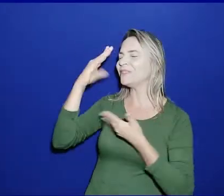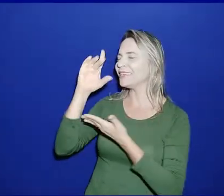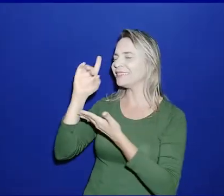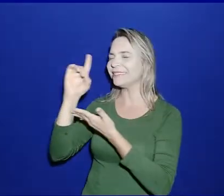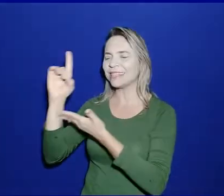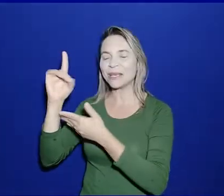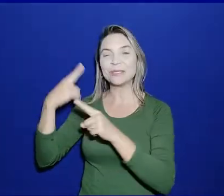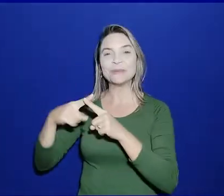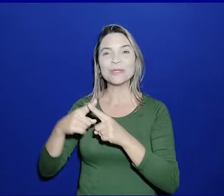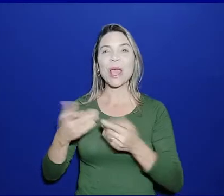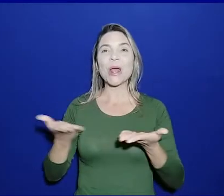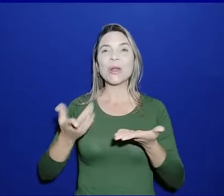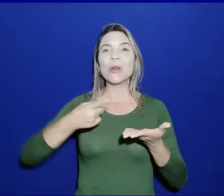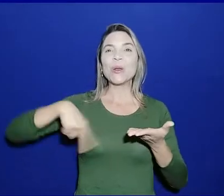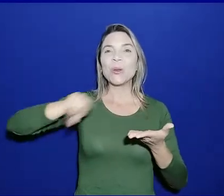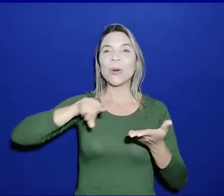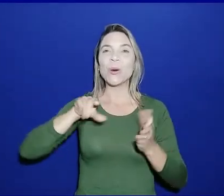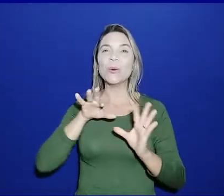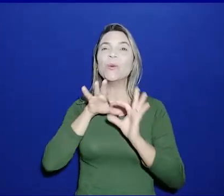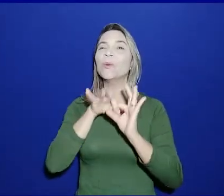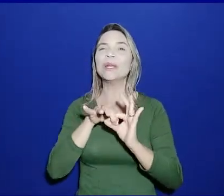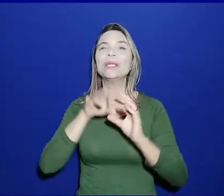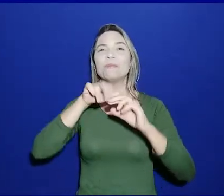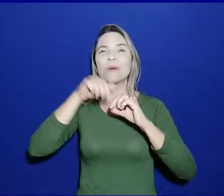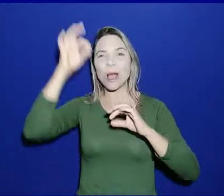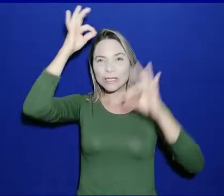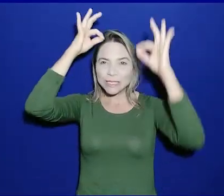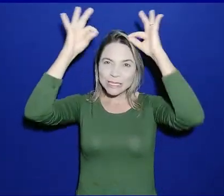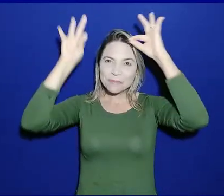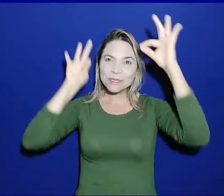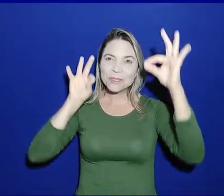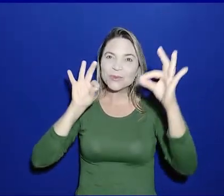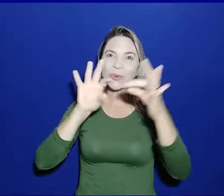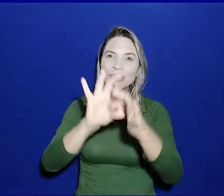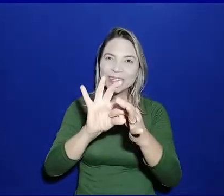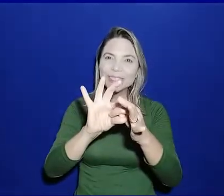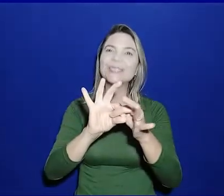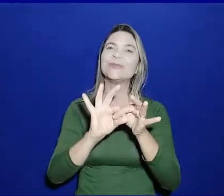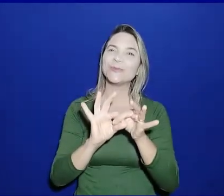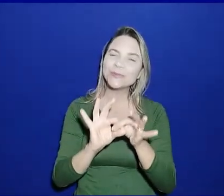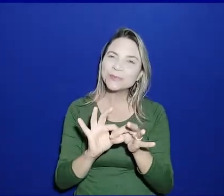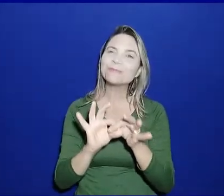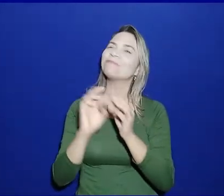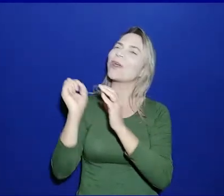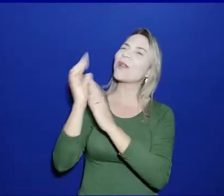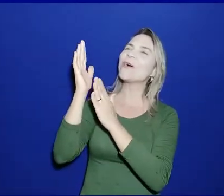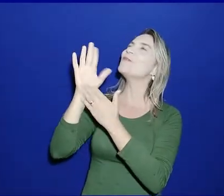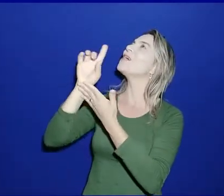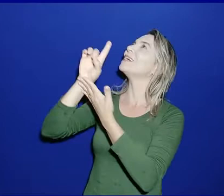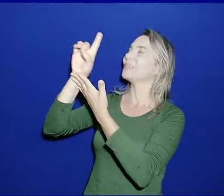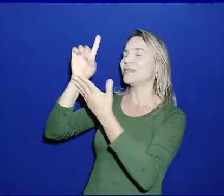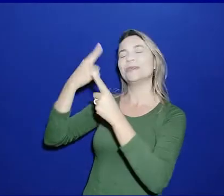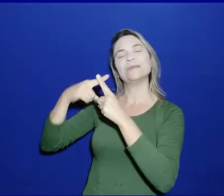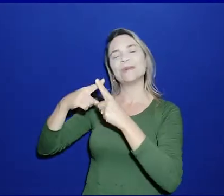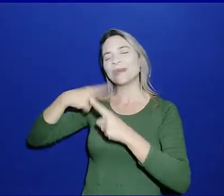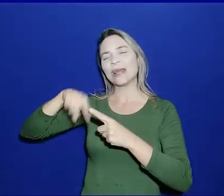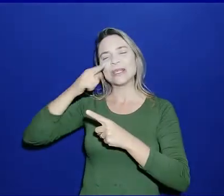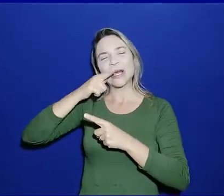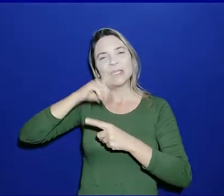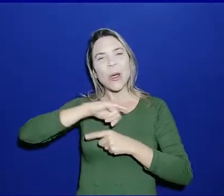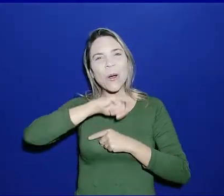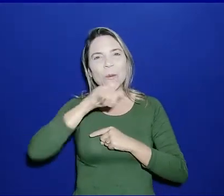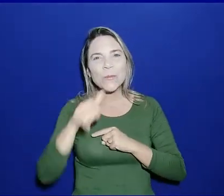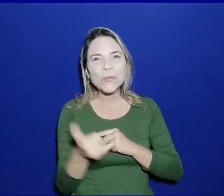Deus por estarmos ligados em espírito. E louvando a Deus porque temos a